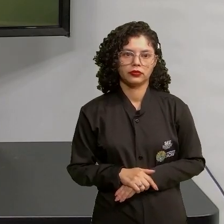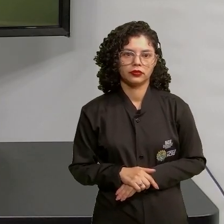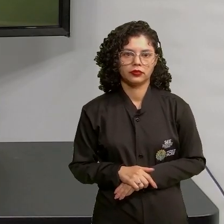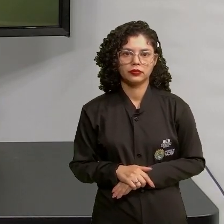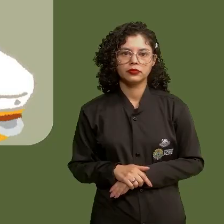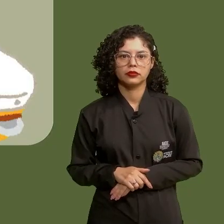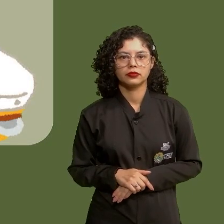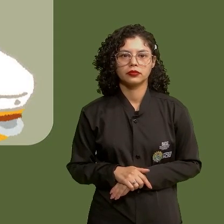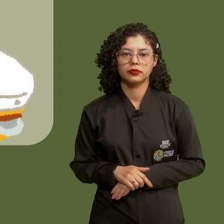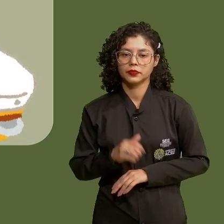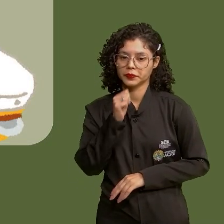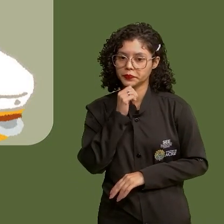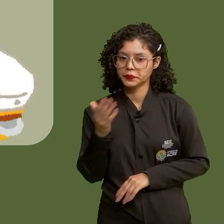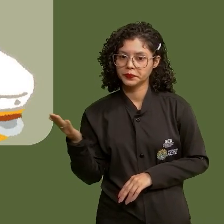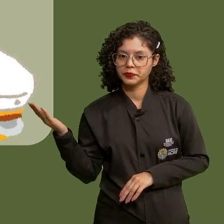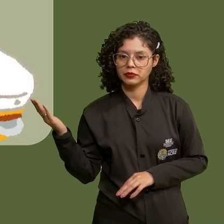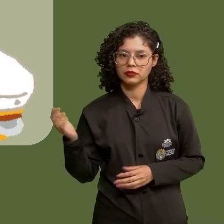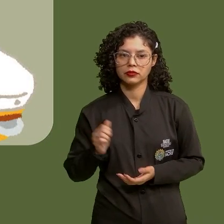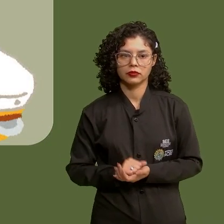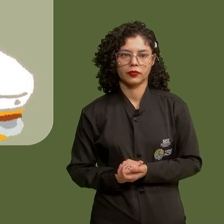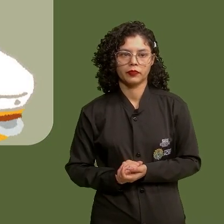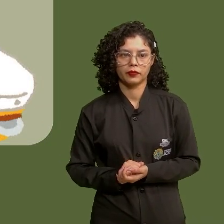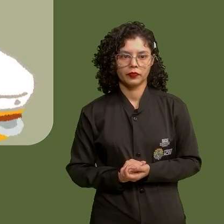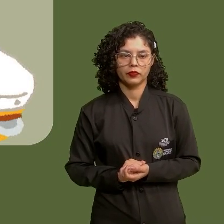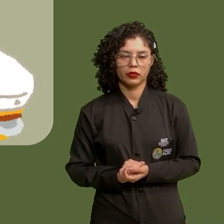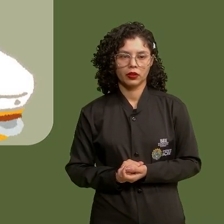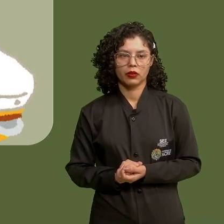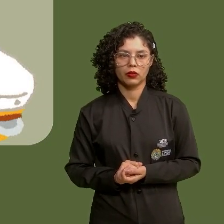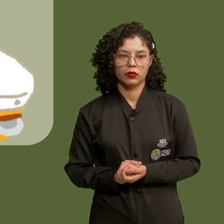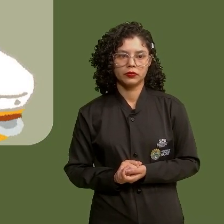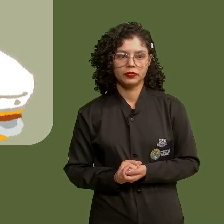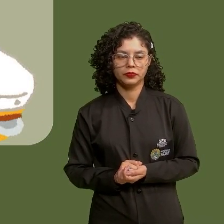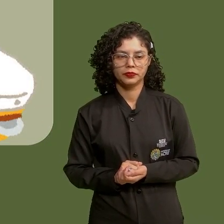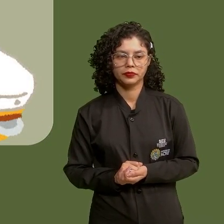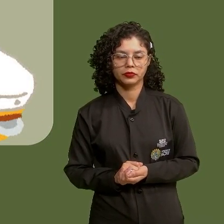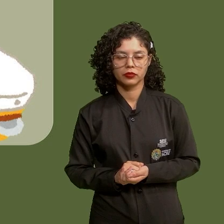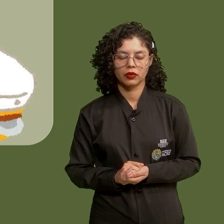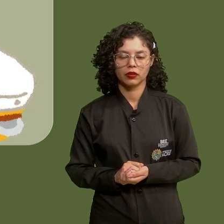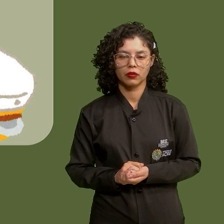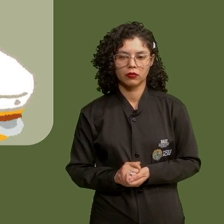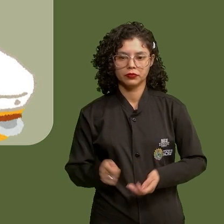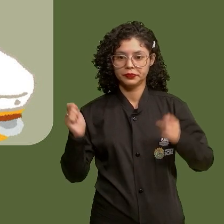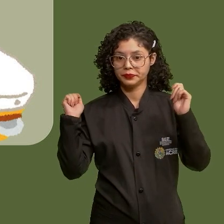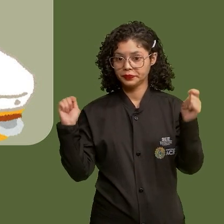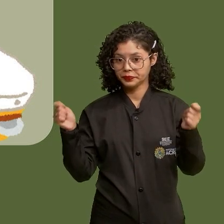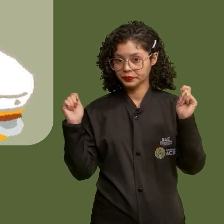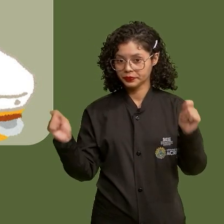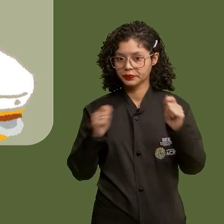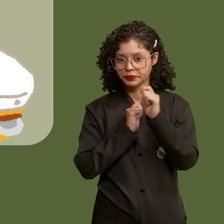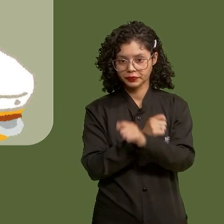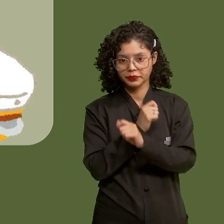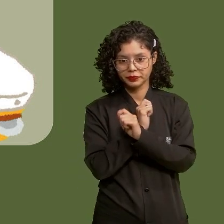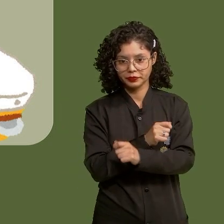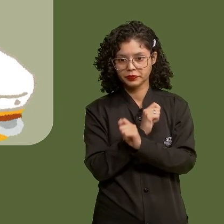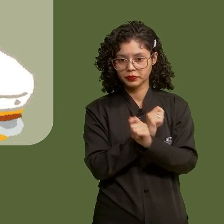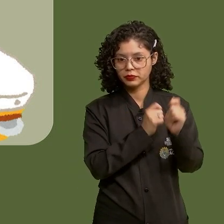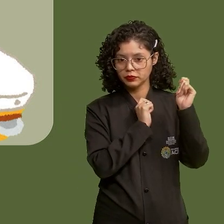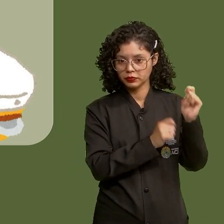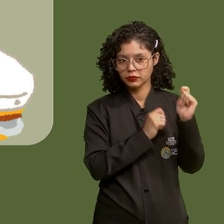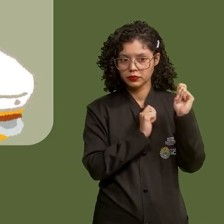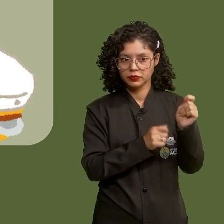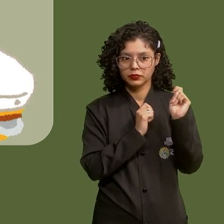instrumentos de percussão. Olha só como usar. Os maracás é o sacudido para poder fazer o som,